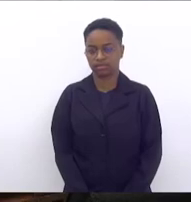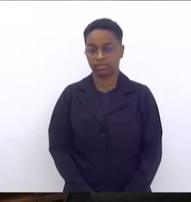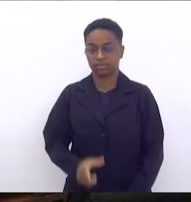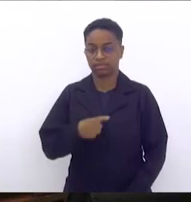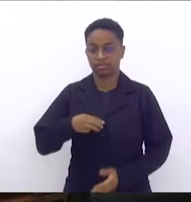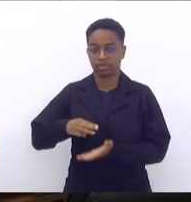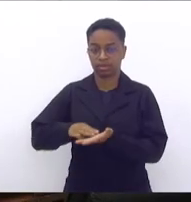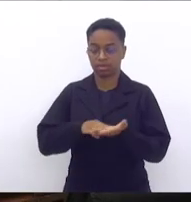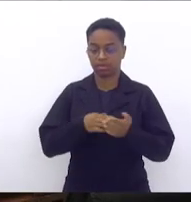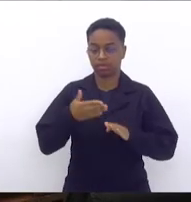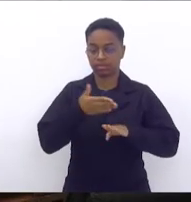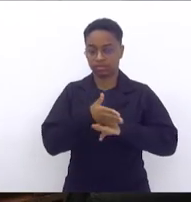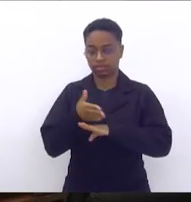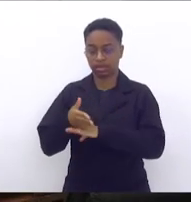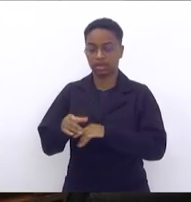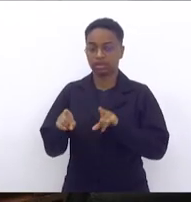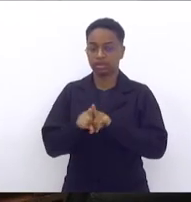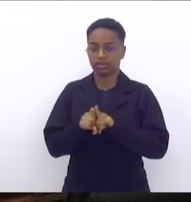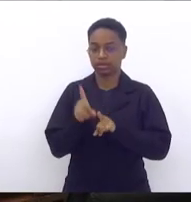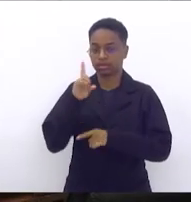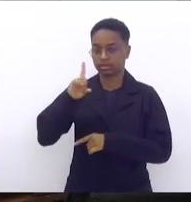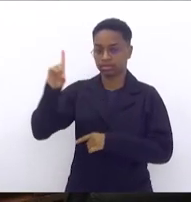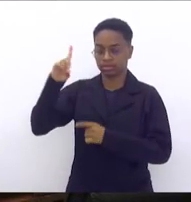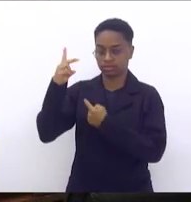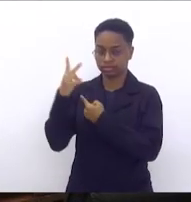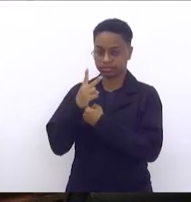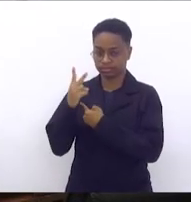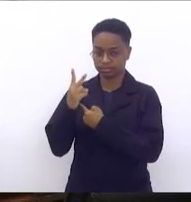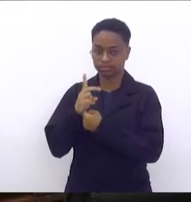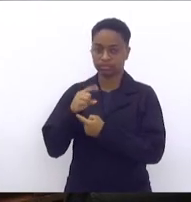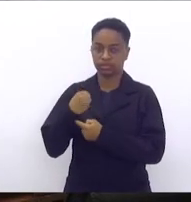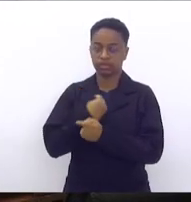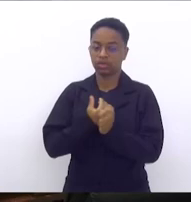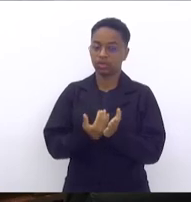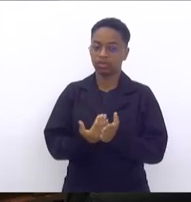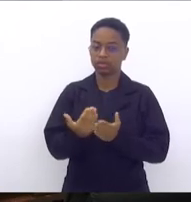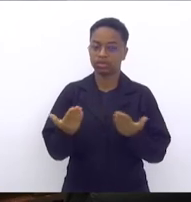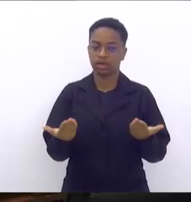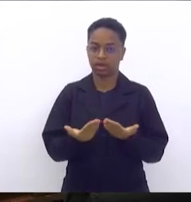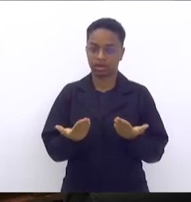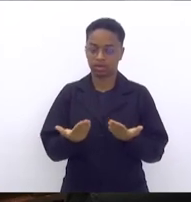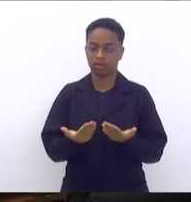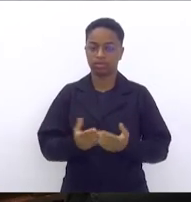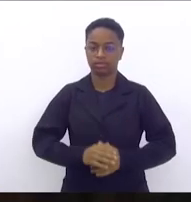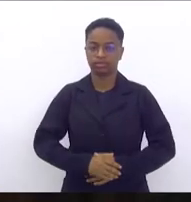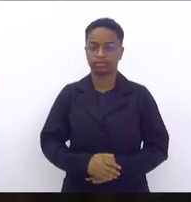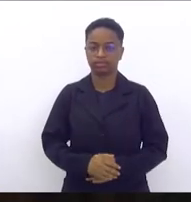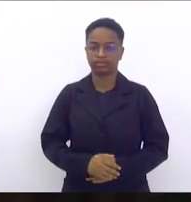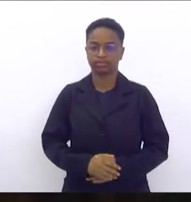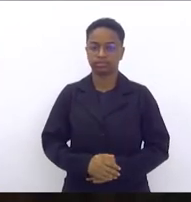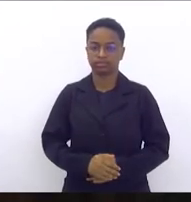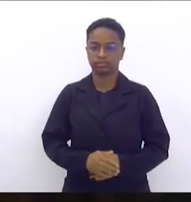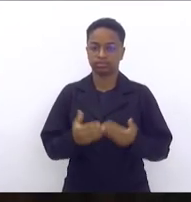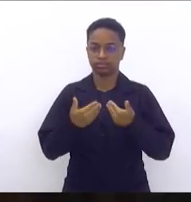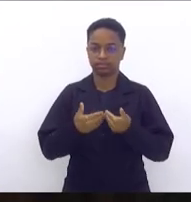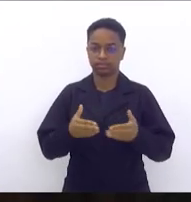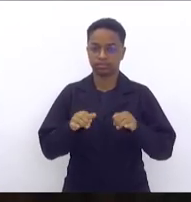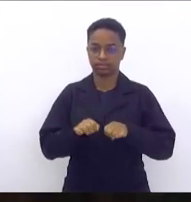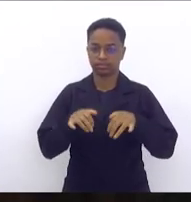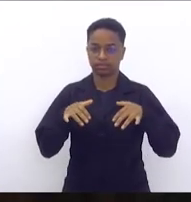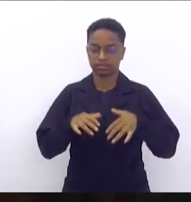Havendo um legal e sobre a proteção de Deus, iniciamos o nosso trabalho. Está aberta a